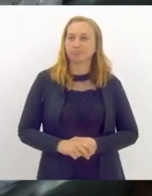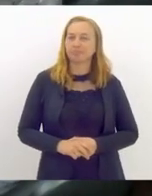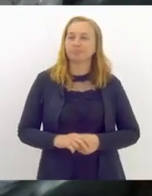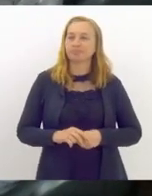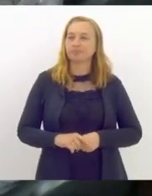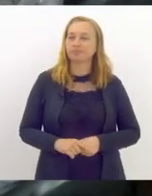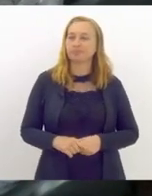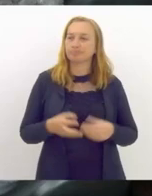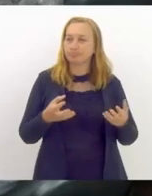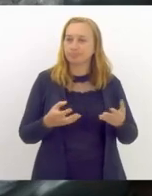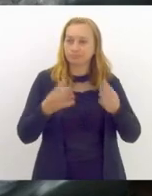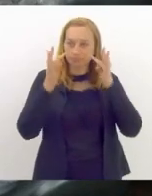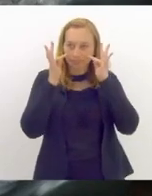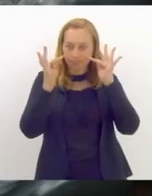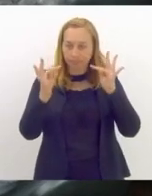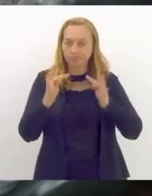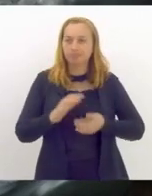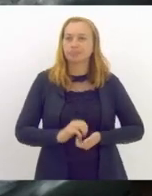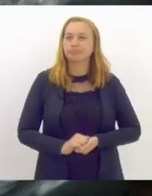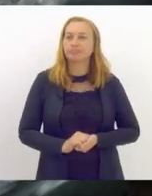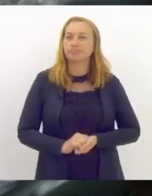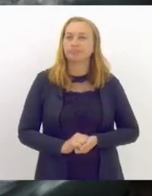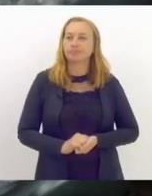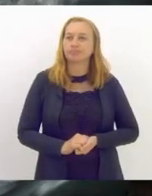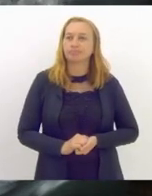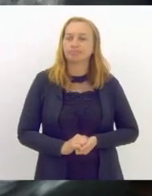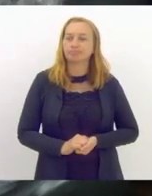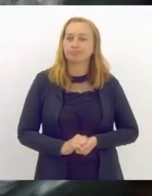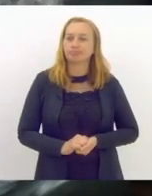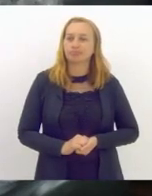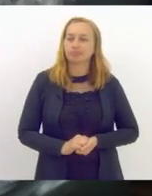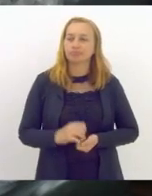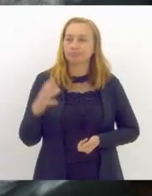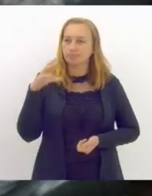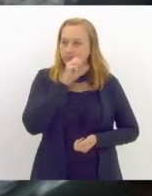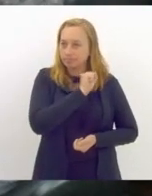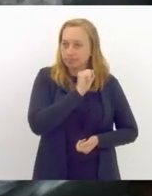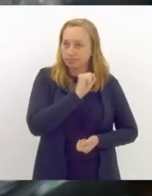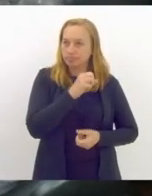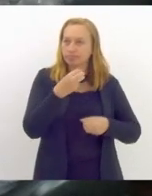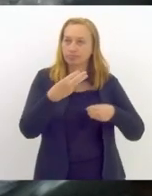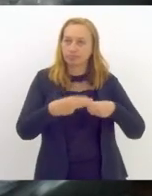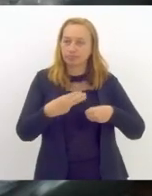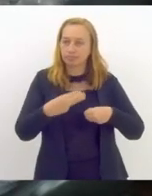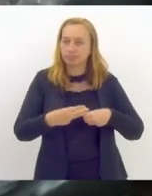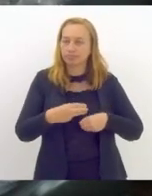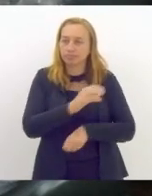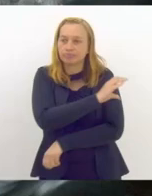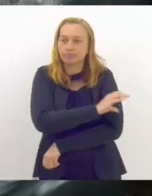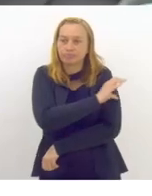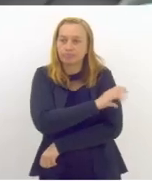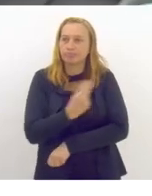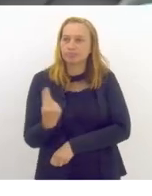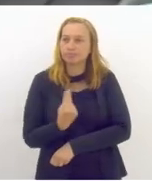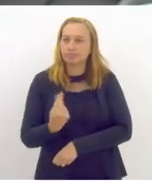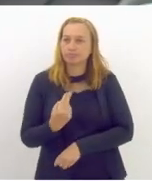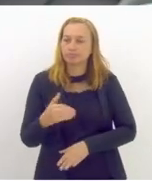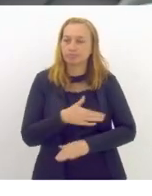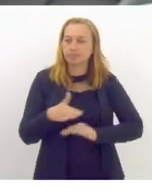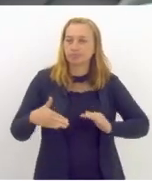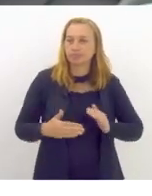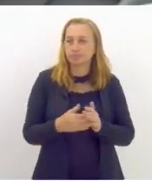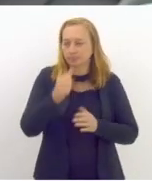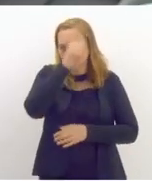fazer um testemunho aqui rapidamente do município de Campos mas em nome também dos demais